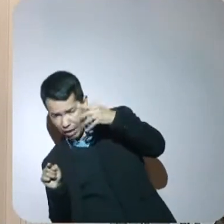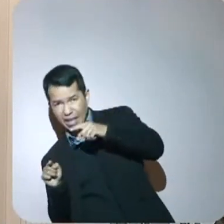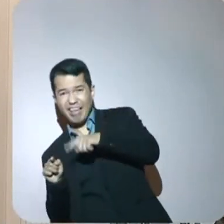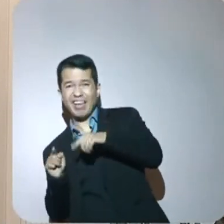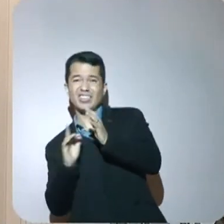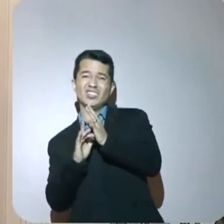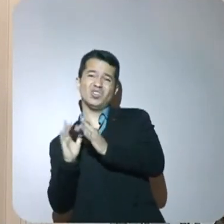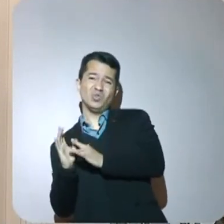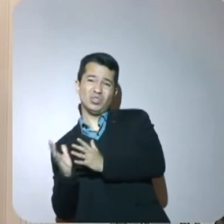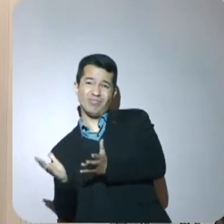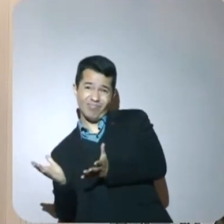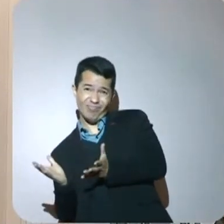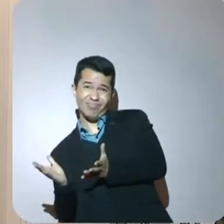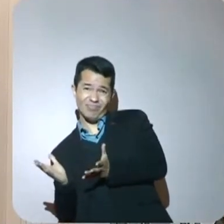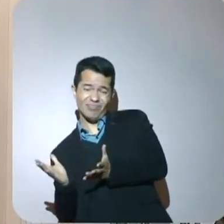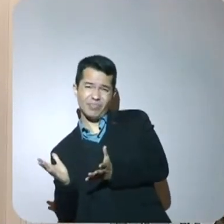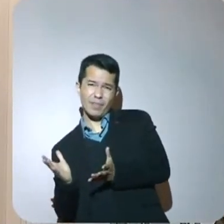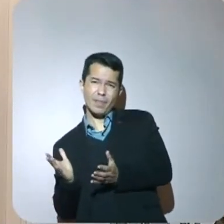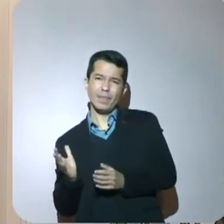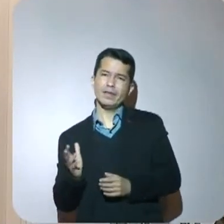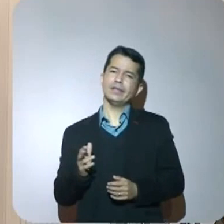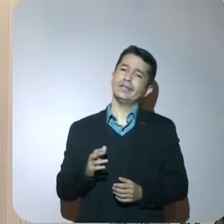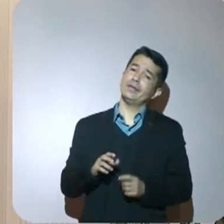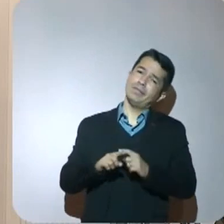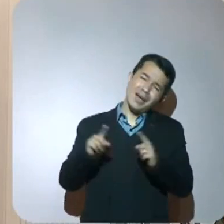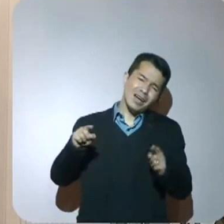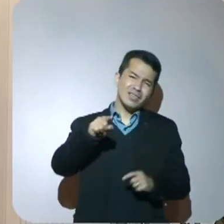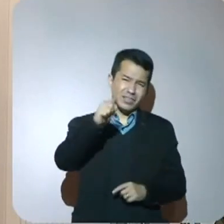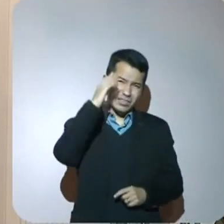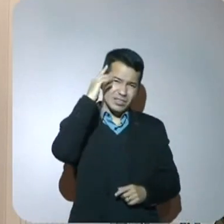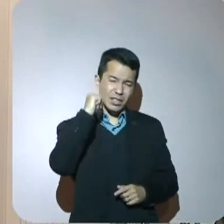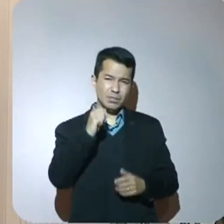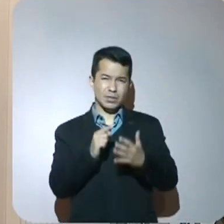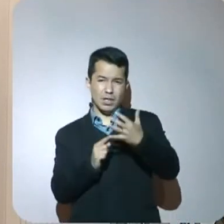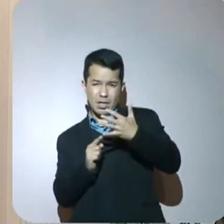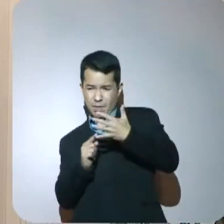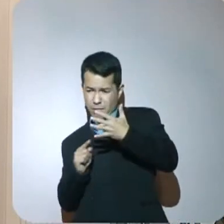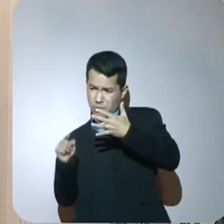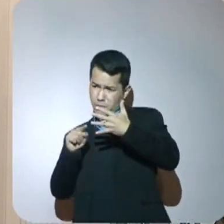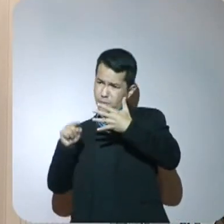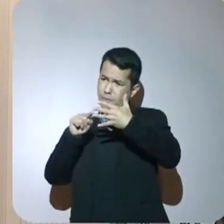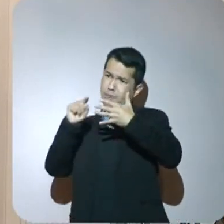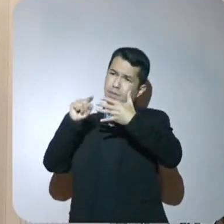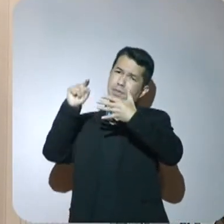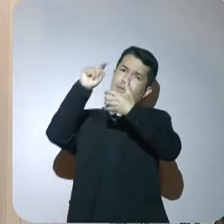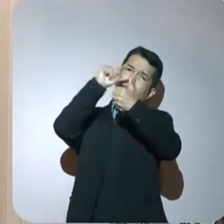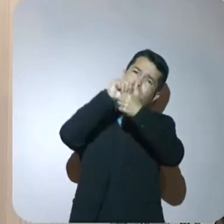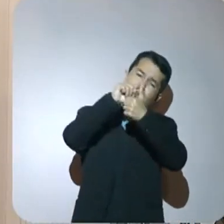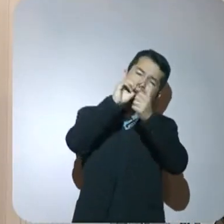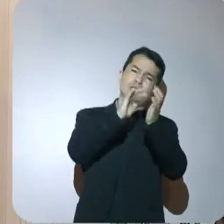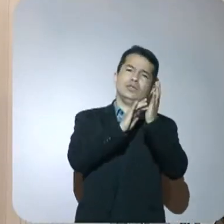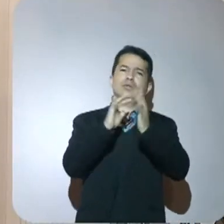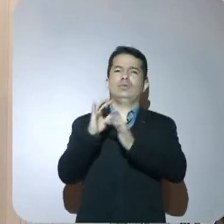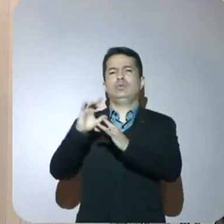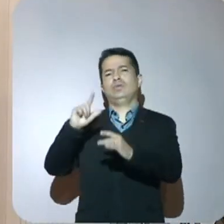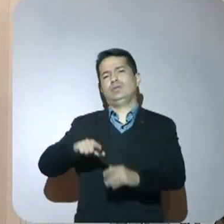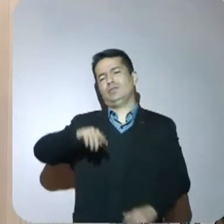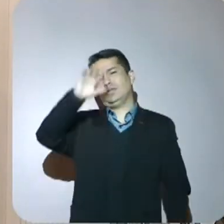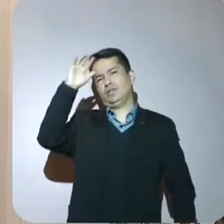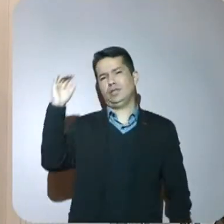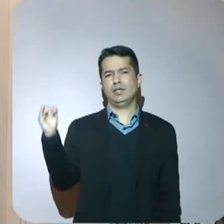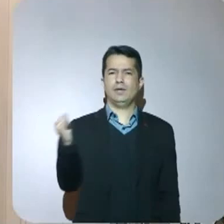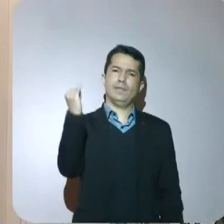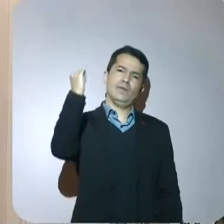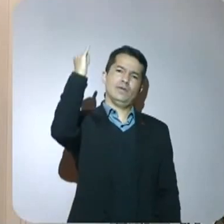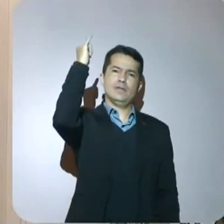tá, universal. Muito mais do que a expressão do reino espiritual que Jesus